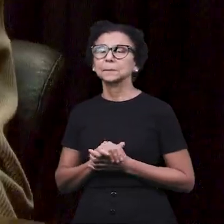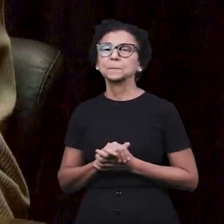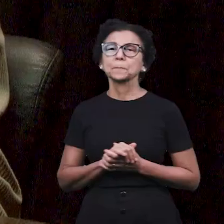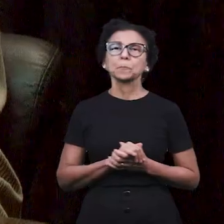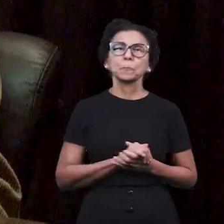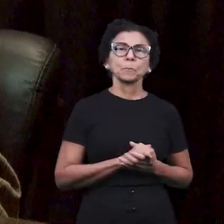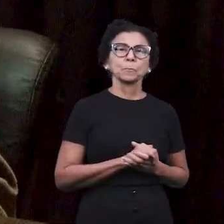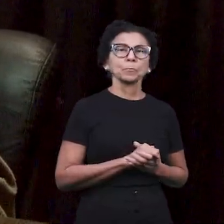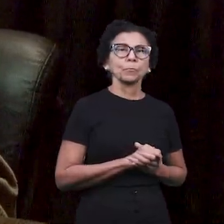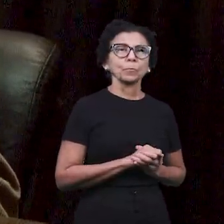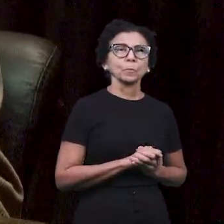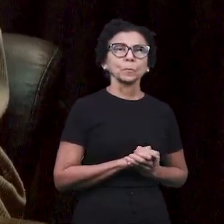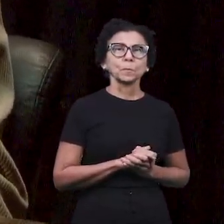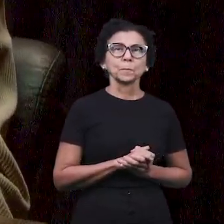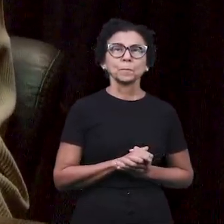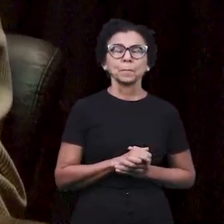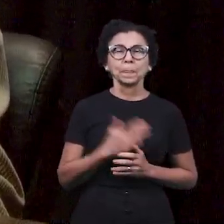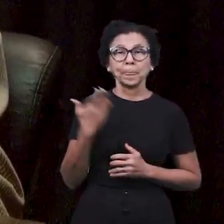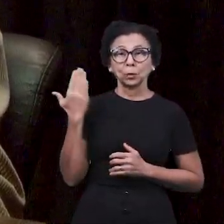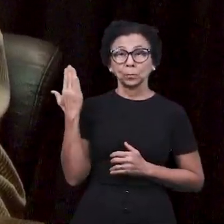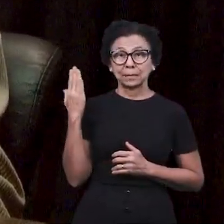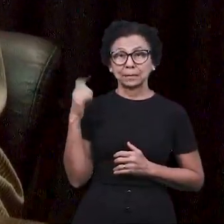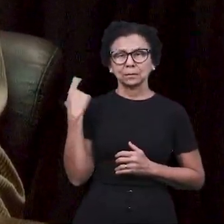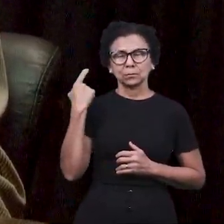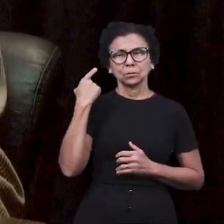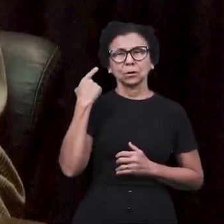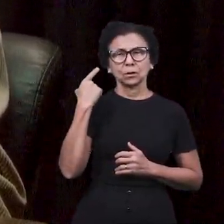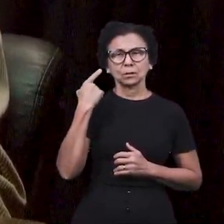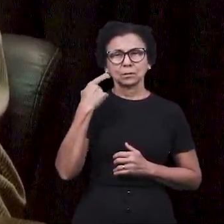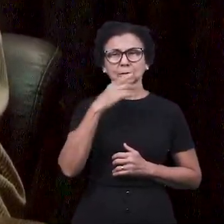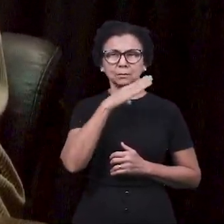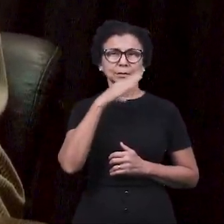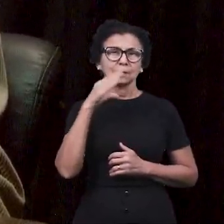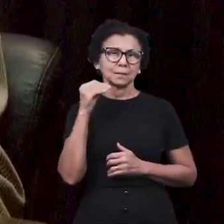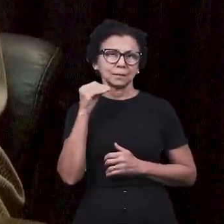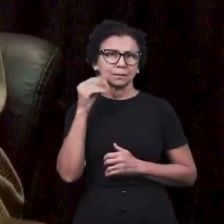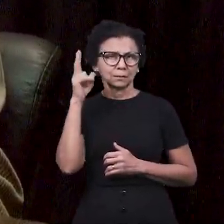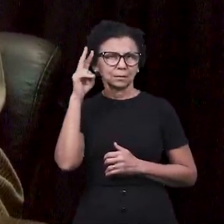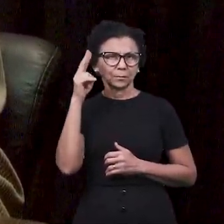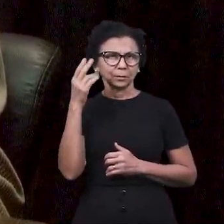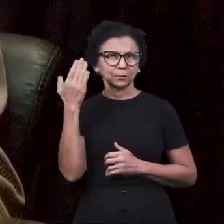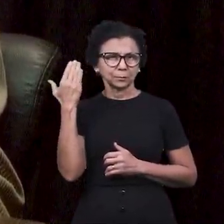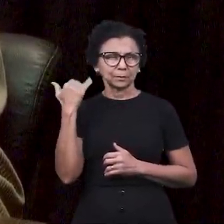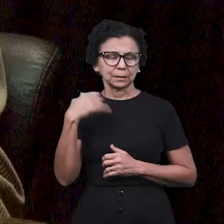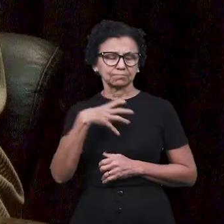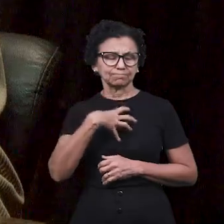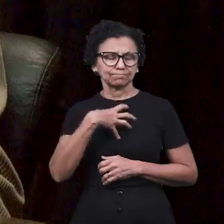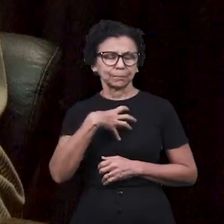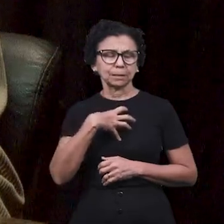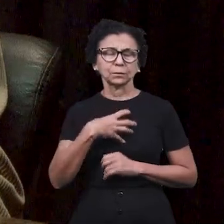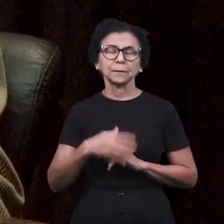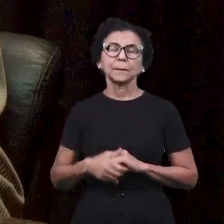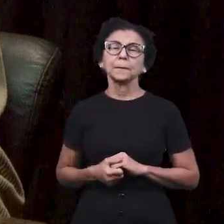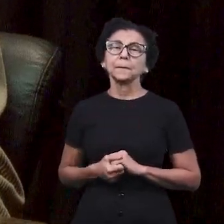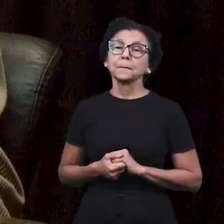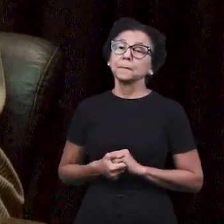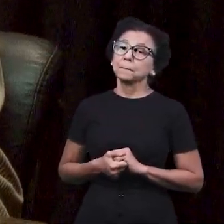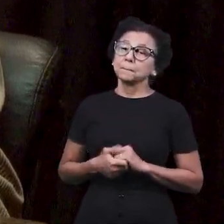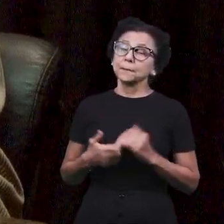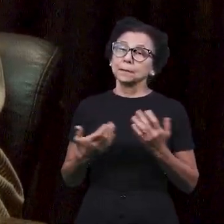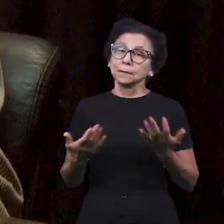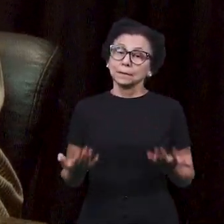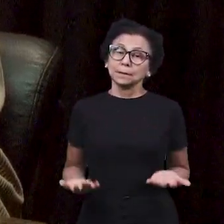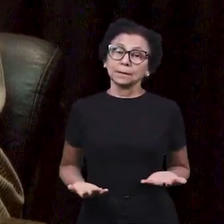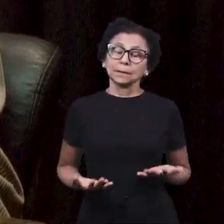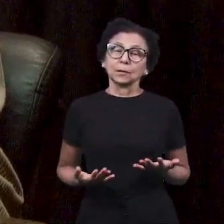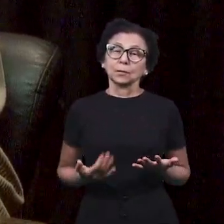bem, nós já fomos adolescentes e lembramos muito bem daquilo que nós passamos. Como nós falamos que há tempo